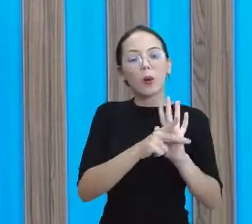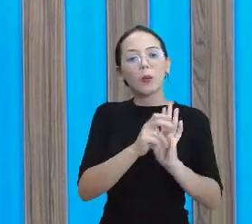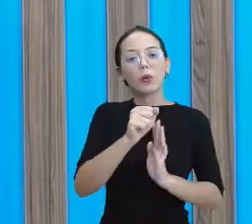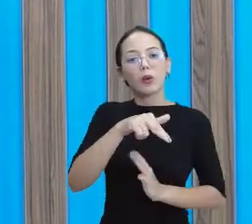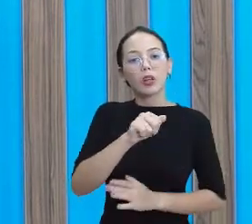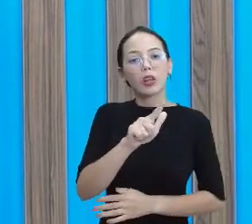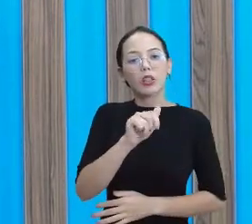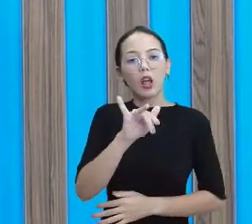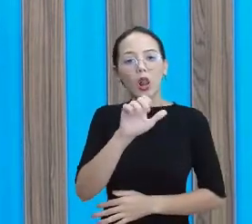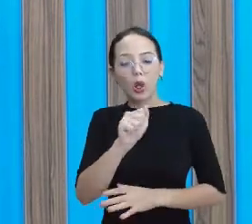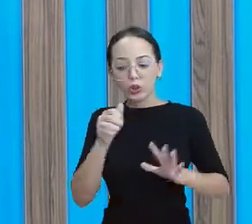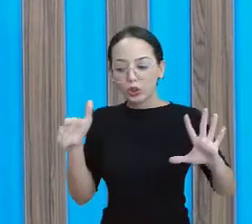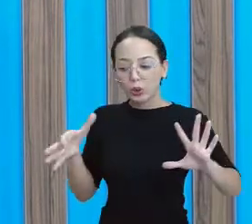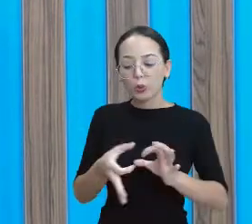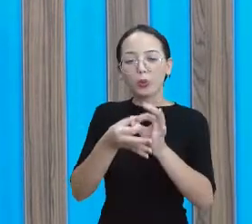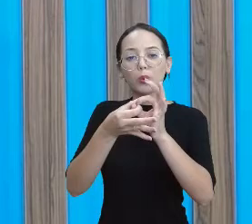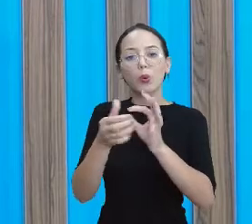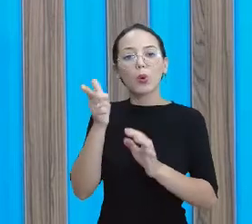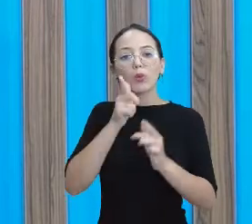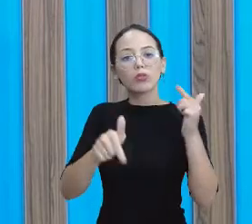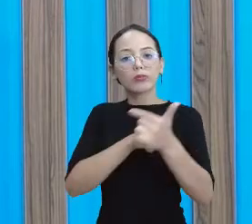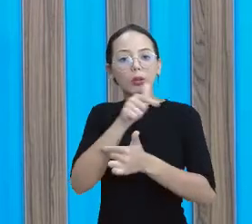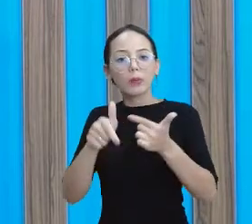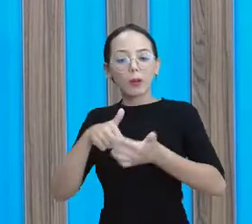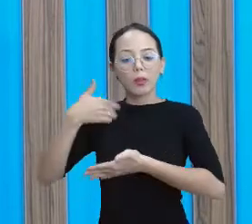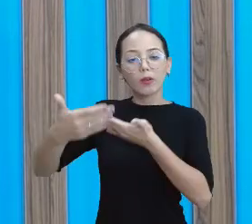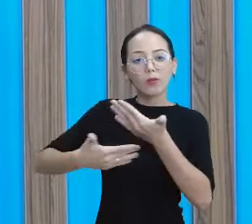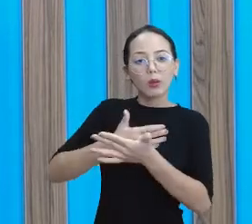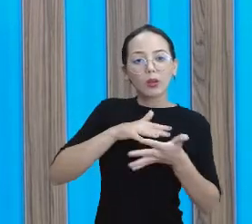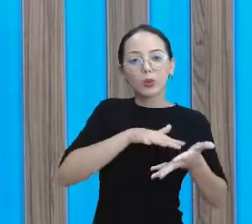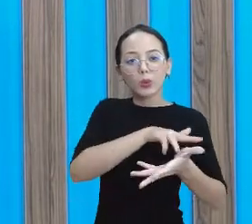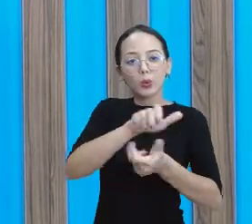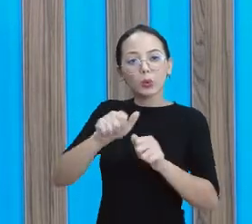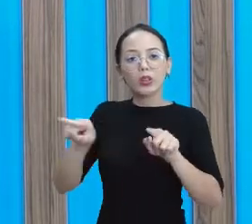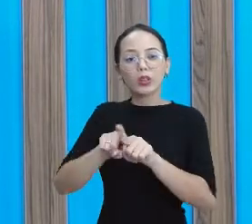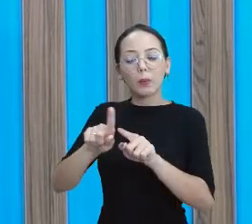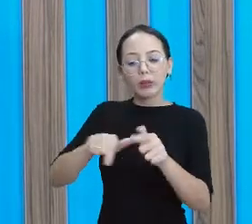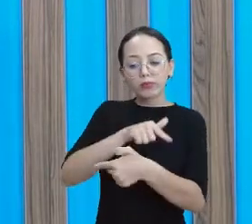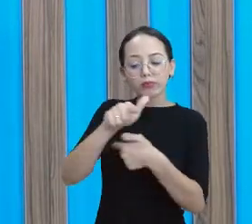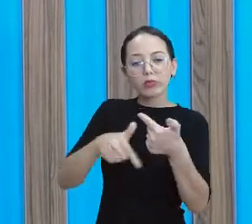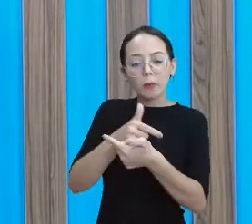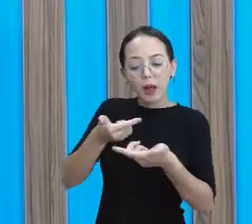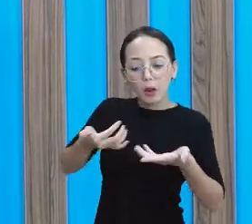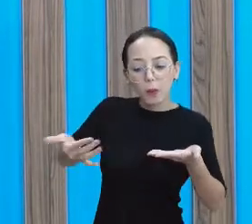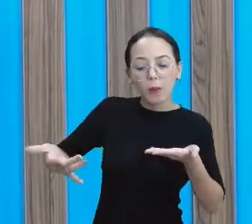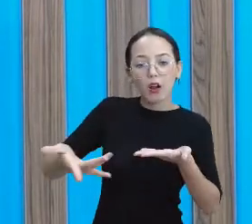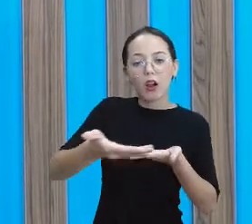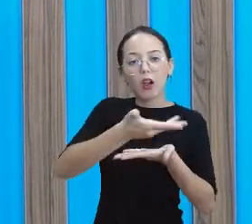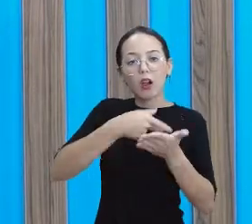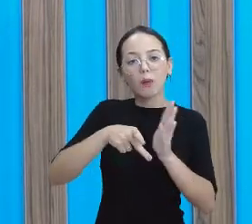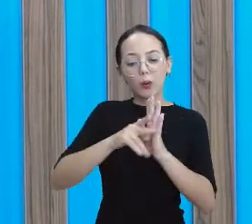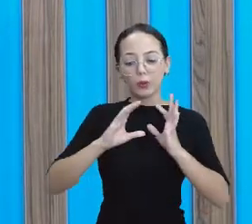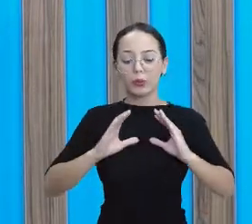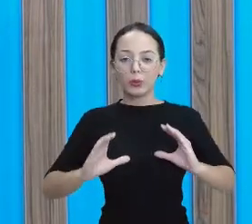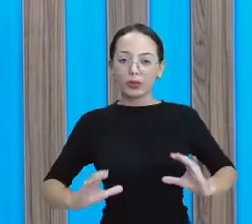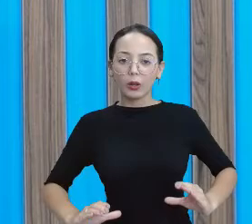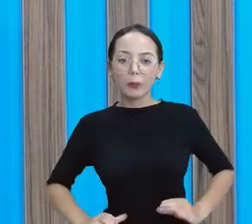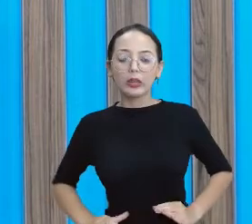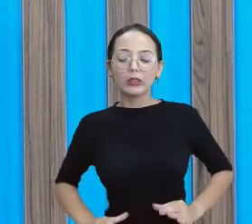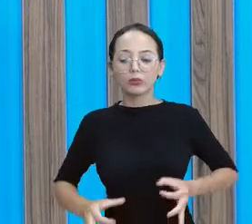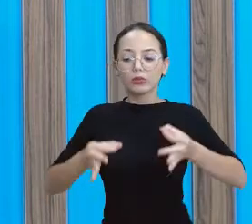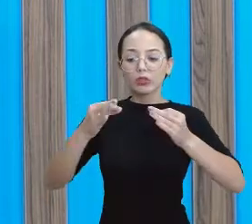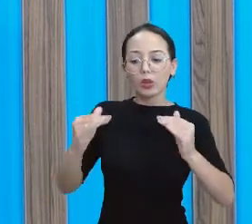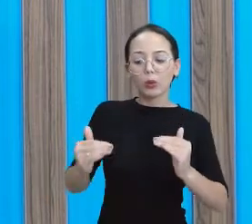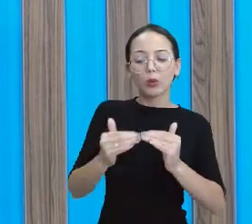que a gente possa fazer um trabalho, além de desenvolvimento global, um trabalho que envolva também o manejo de comportamento, a